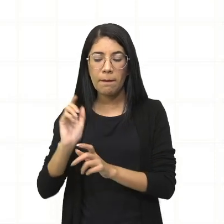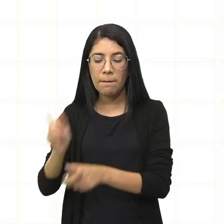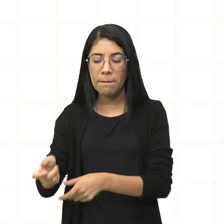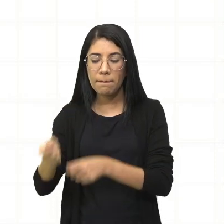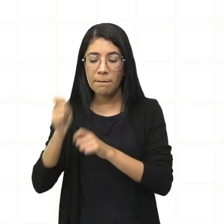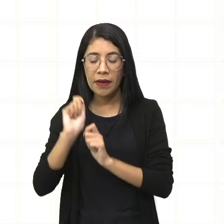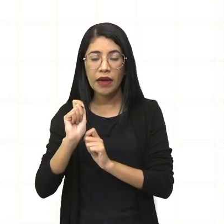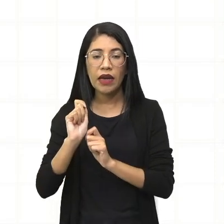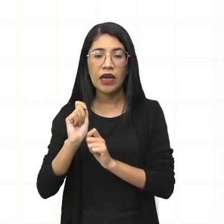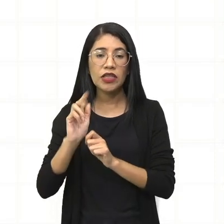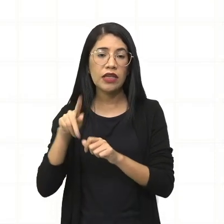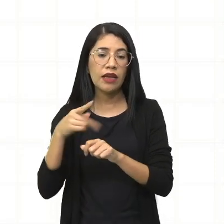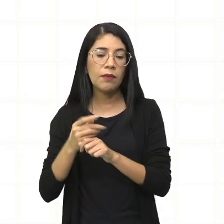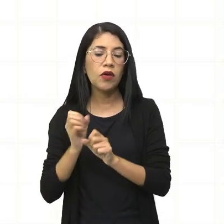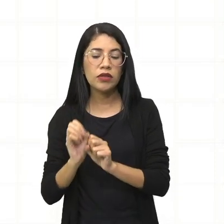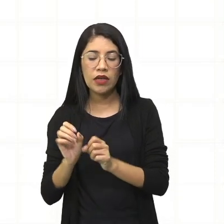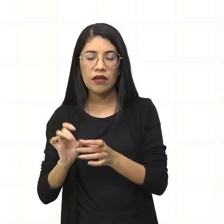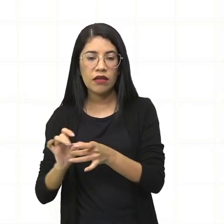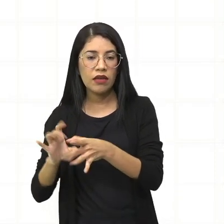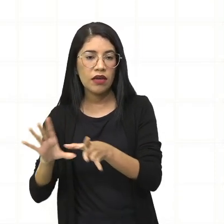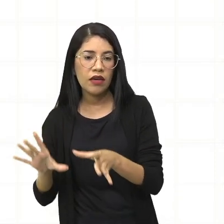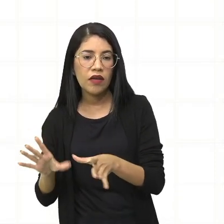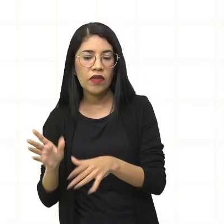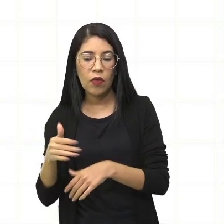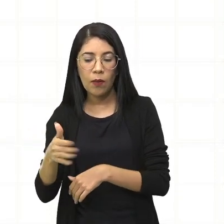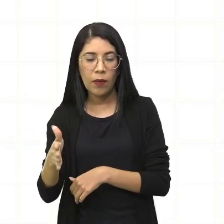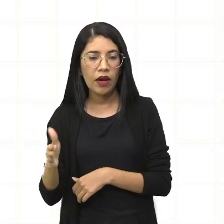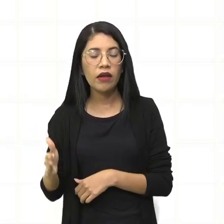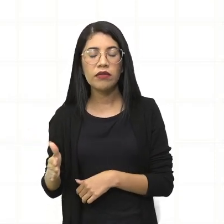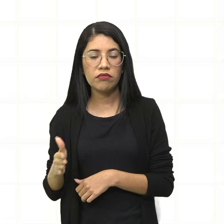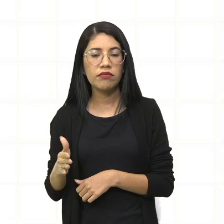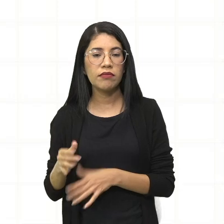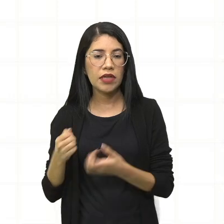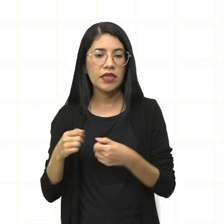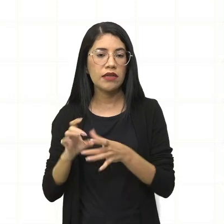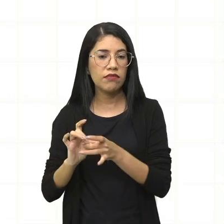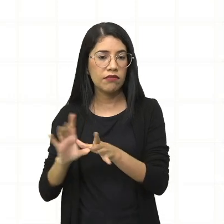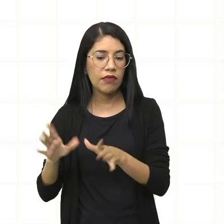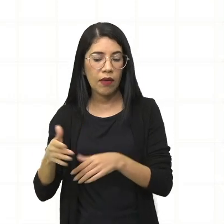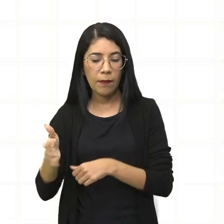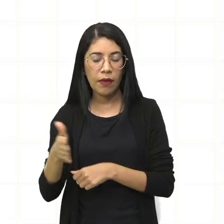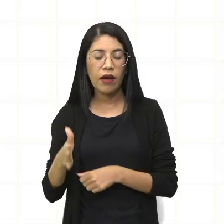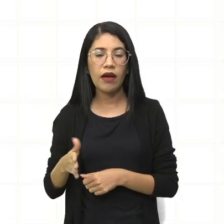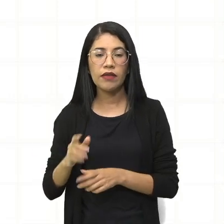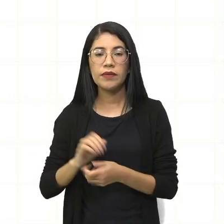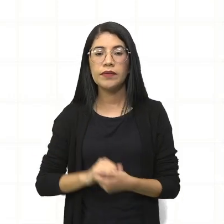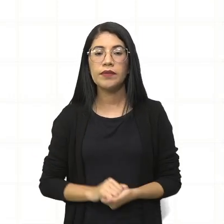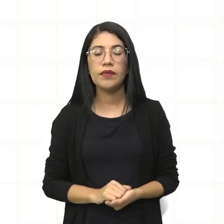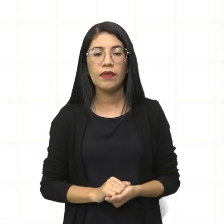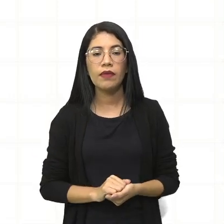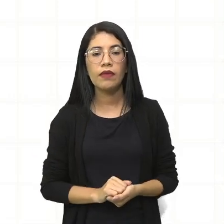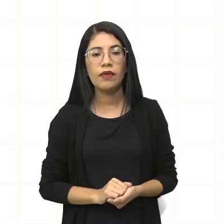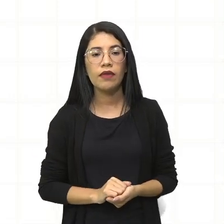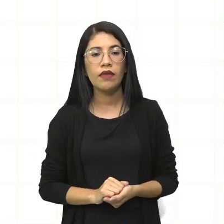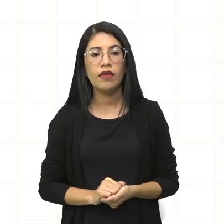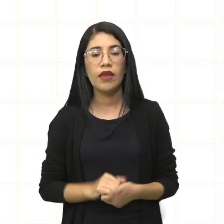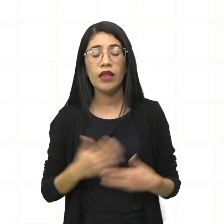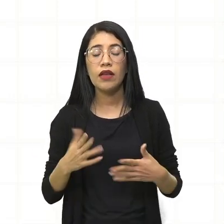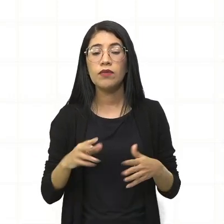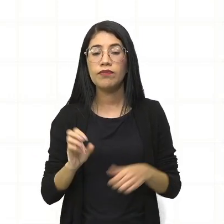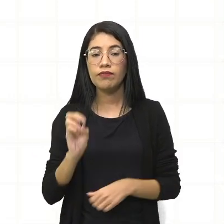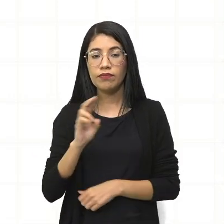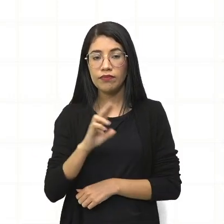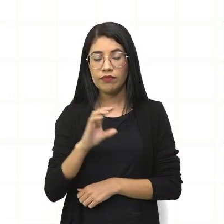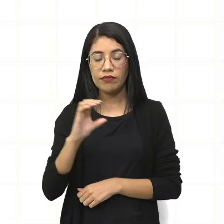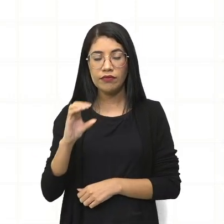e devolva novamente devolva para a natureza, né? Aquele pescado. Então, as unidades